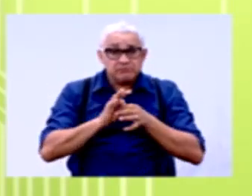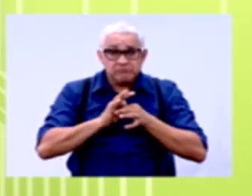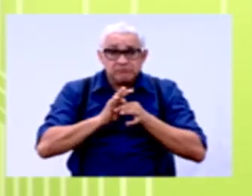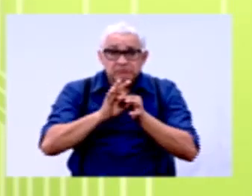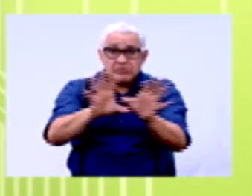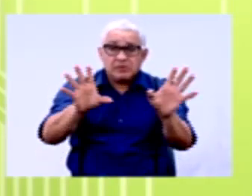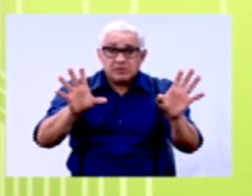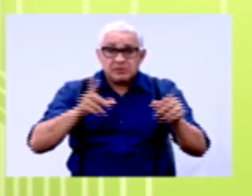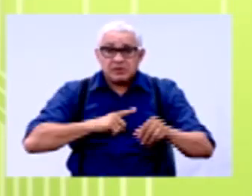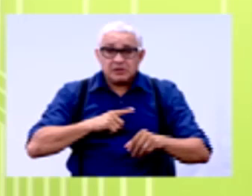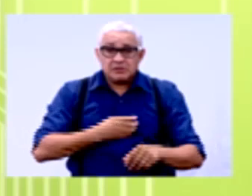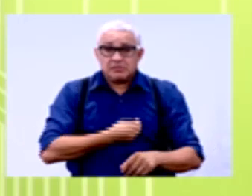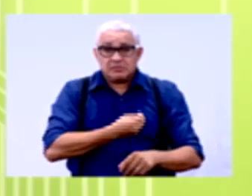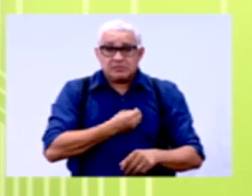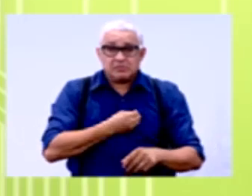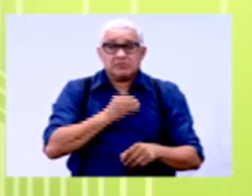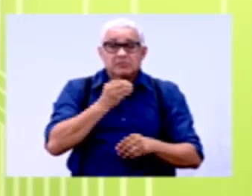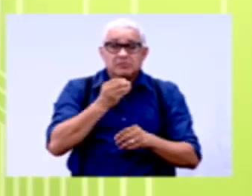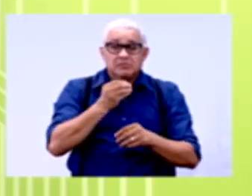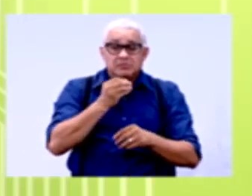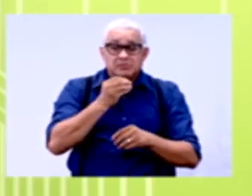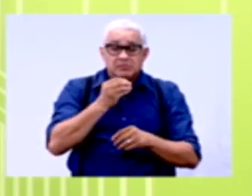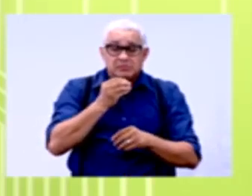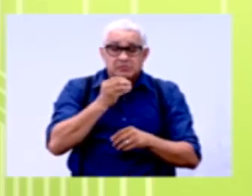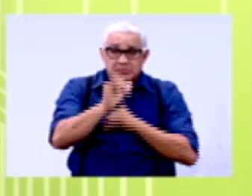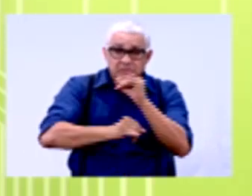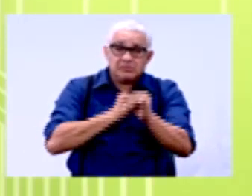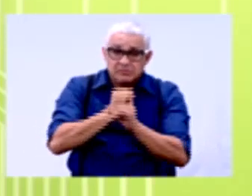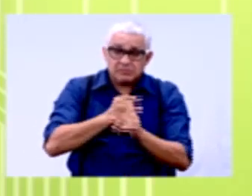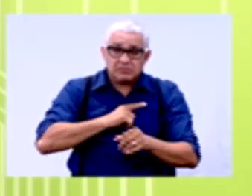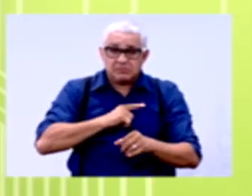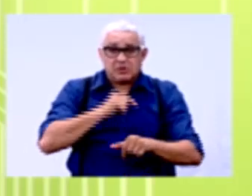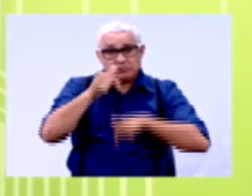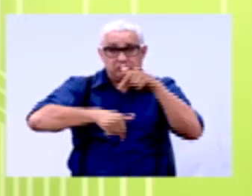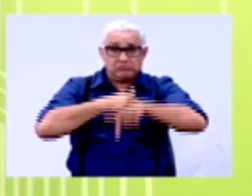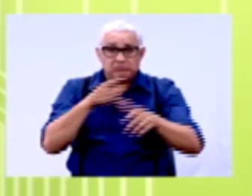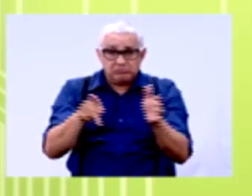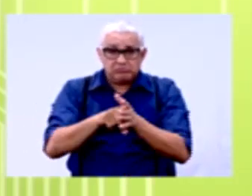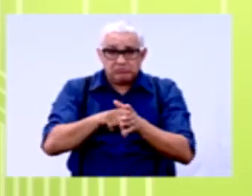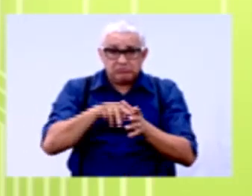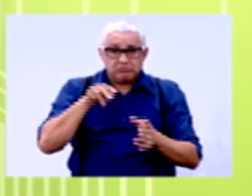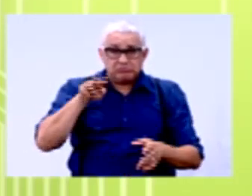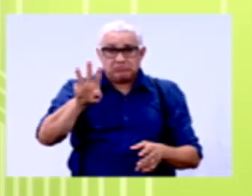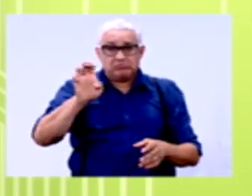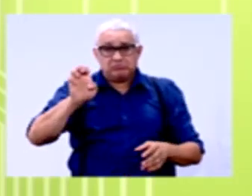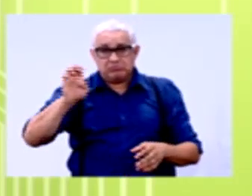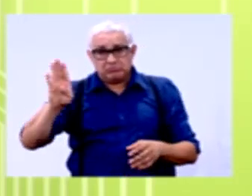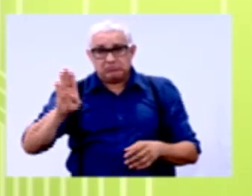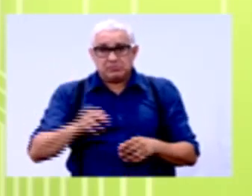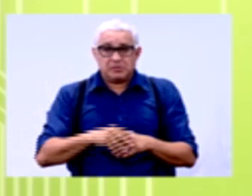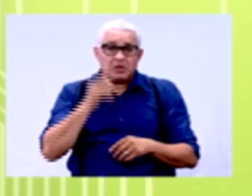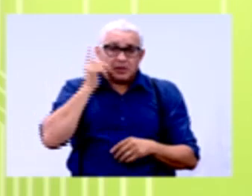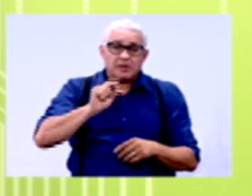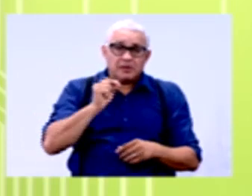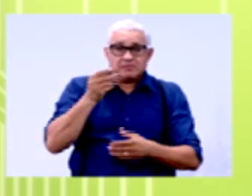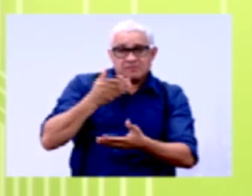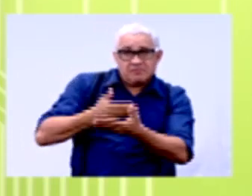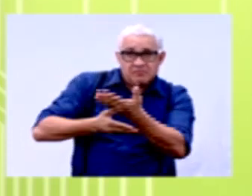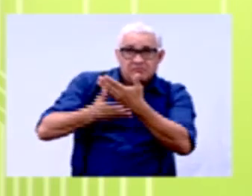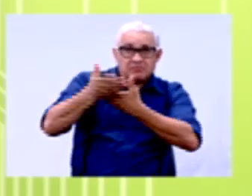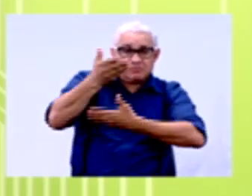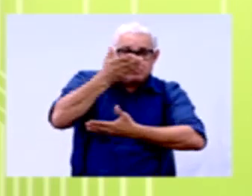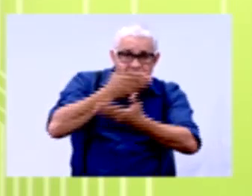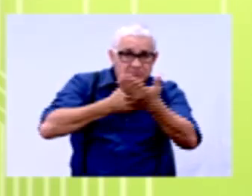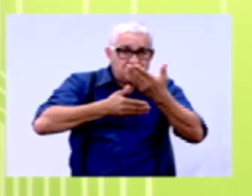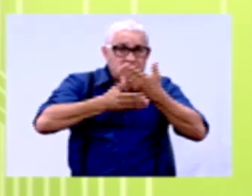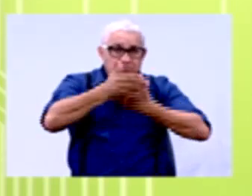disponibilizada, né, na web, né, geralmente disponibilizada como um serviço na web, e aí a gente consegue fazer interação junto com